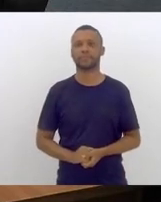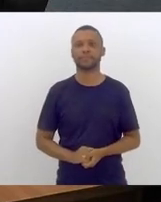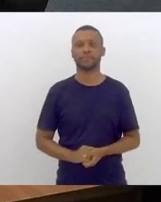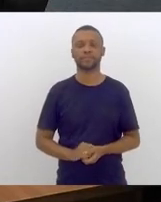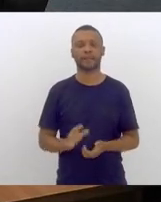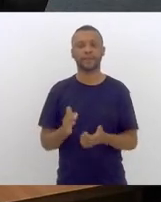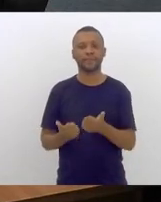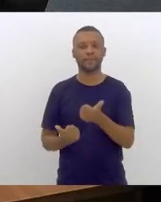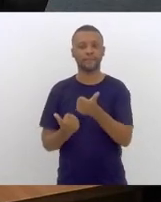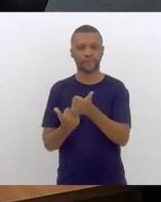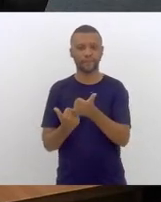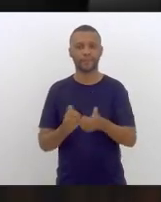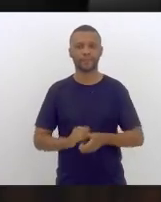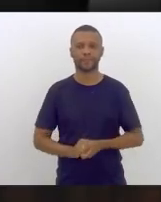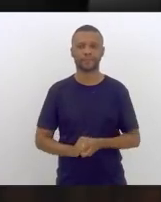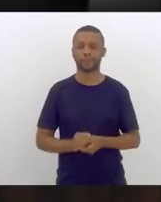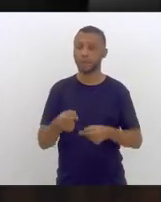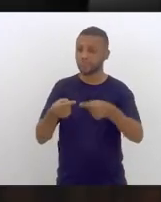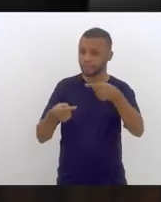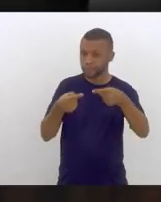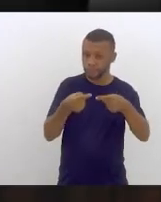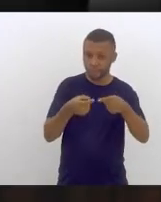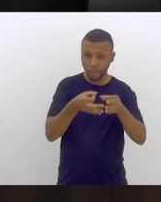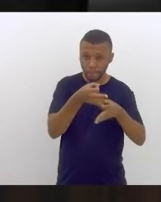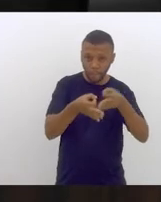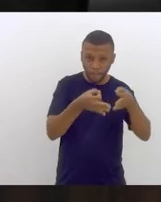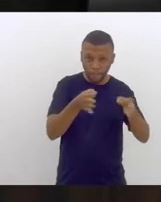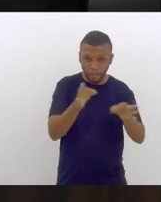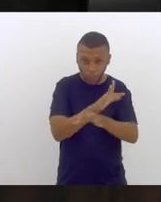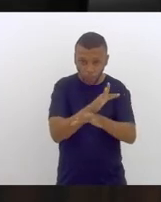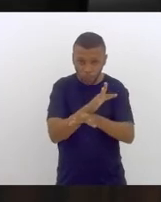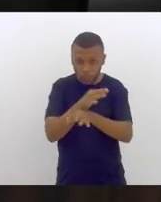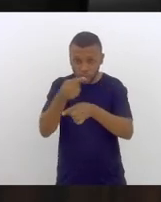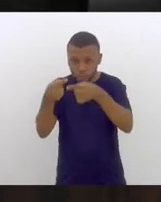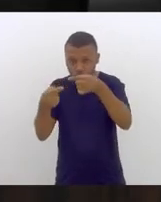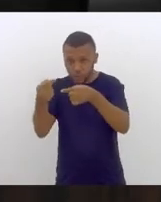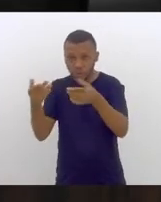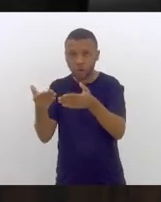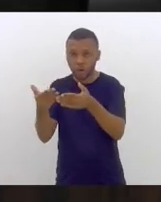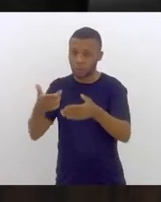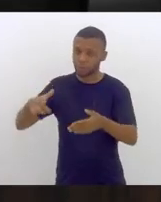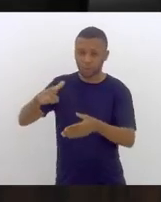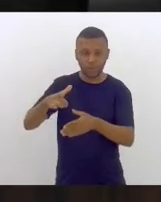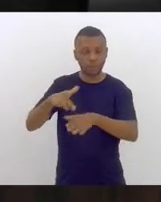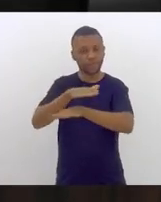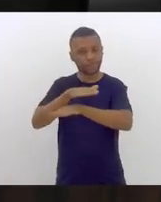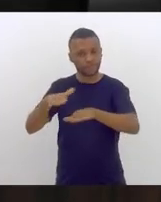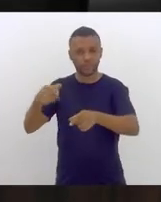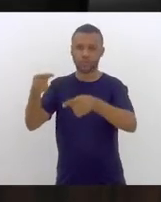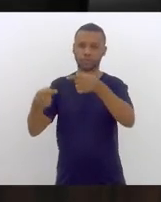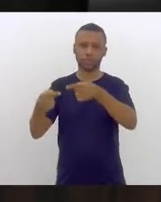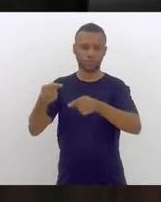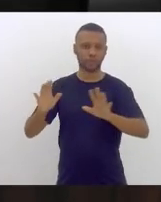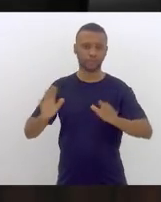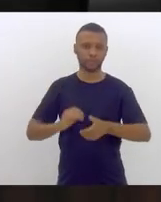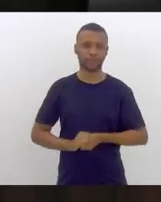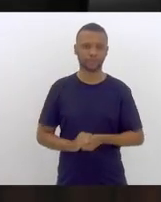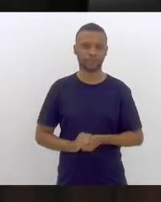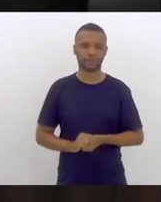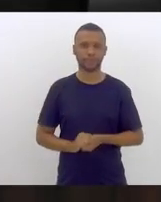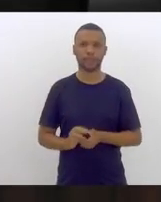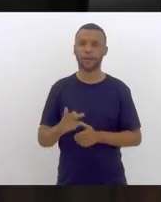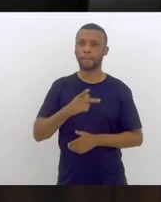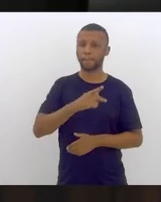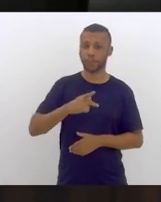Favorável. Os pareceres emitidos em discussão. Não havendo quem queira discutir, encerrada a discussão, o